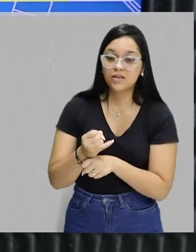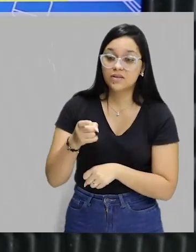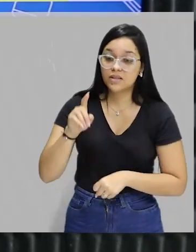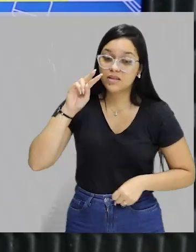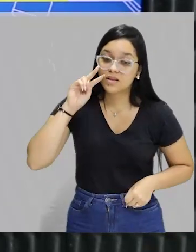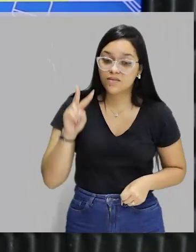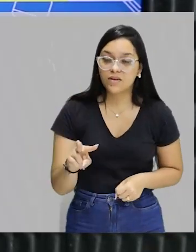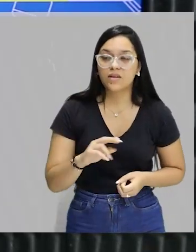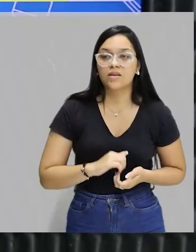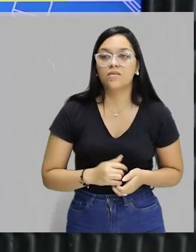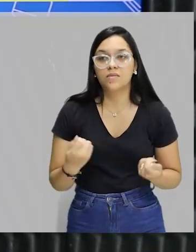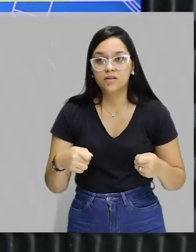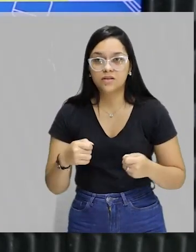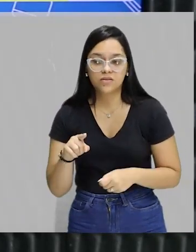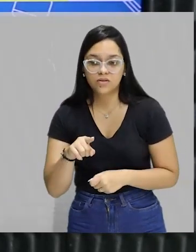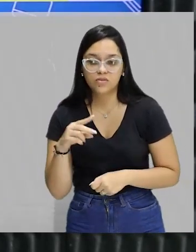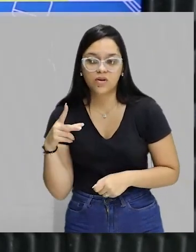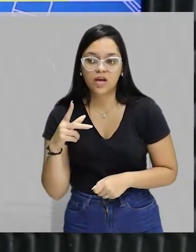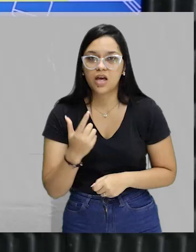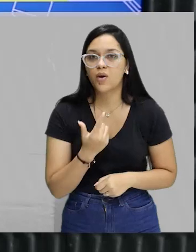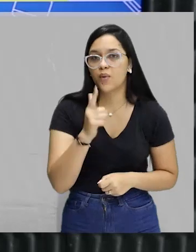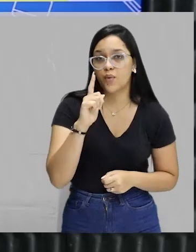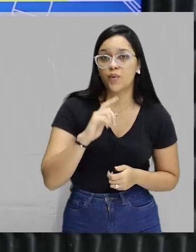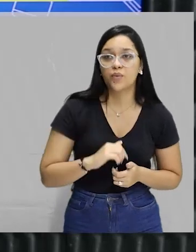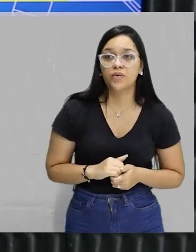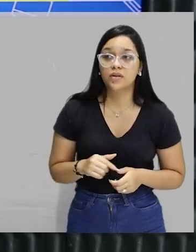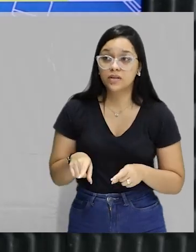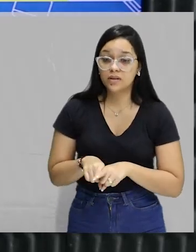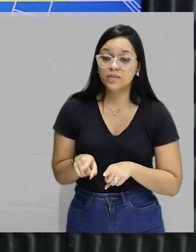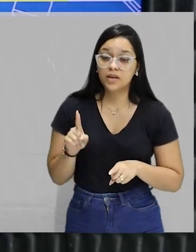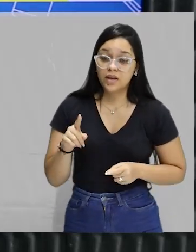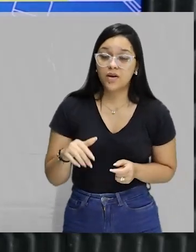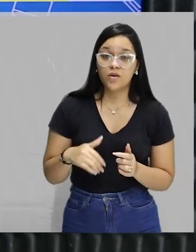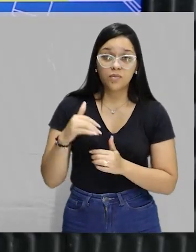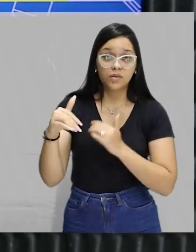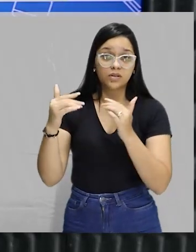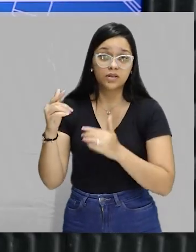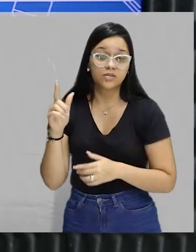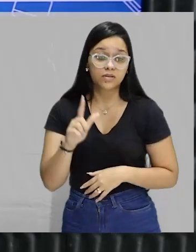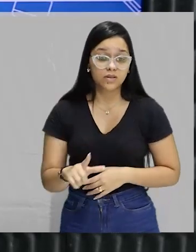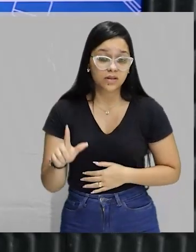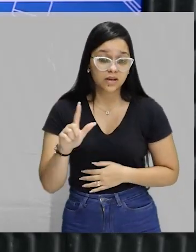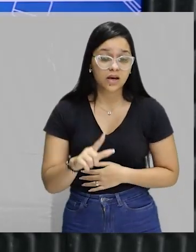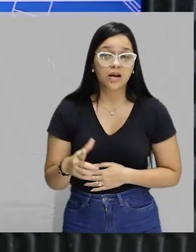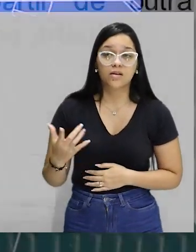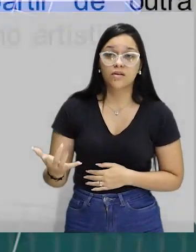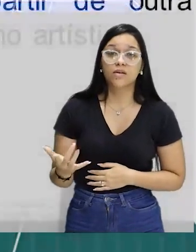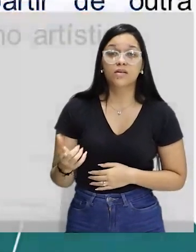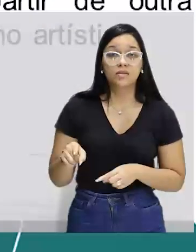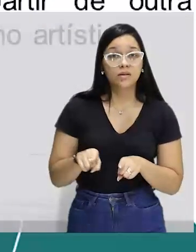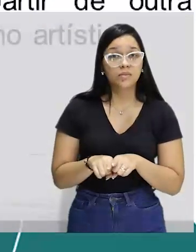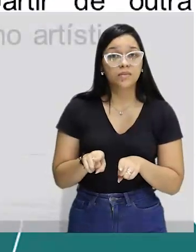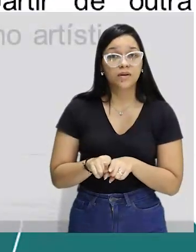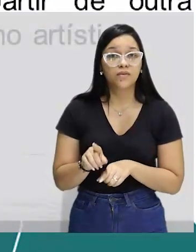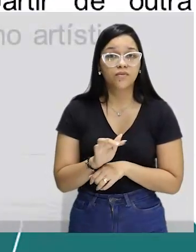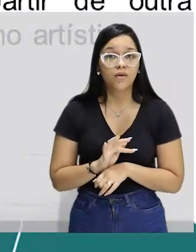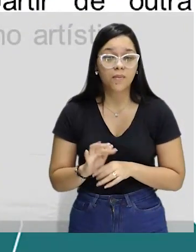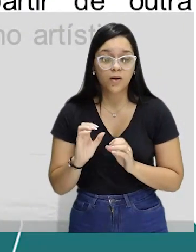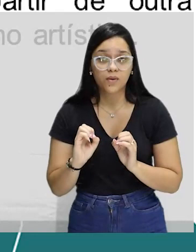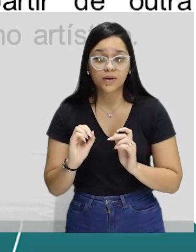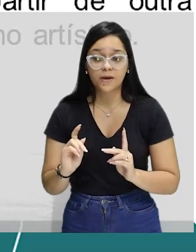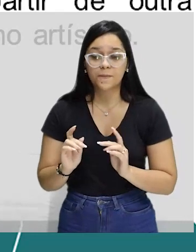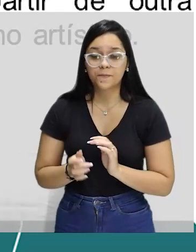coisa. Necessariamente não quer dizer que ela seja outra. Isso é o processo literalmente formal. Ok?